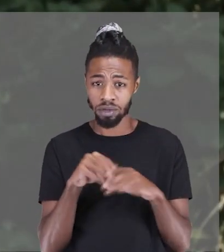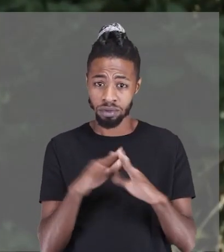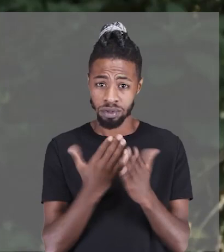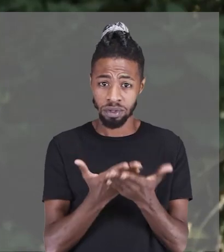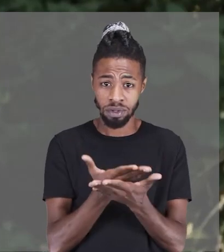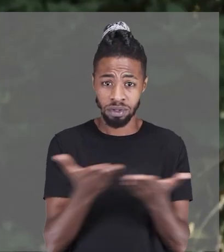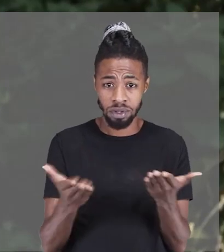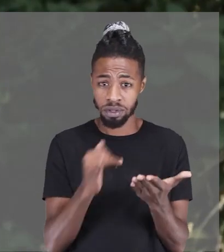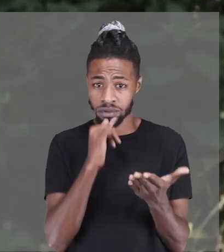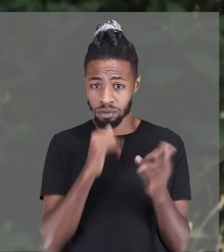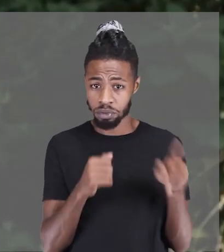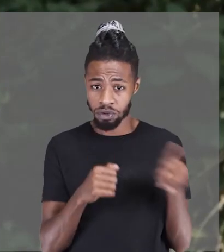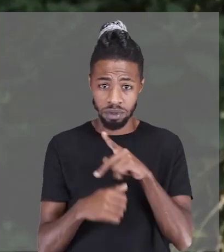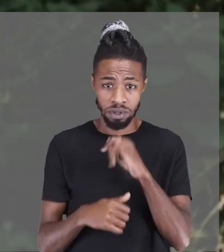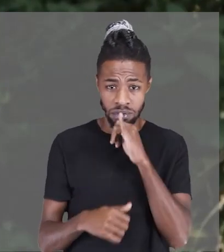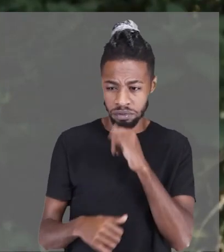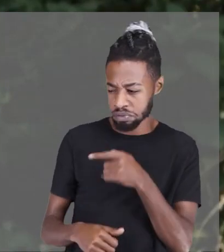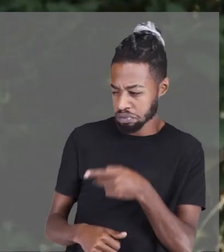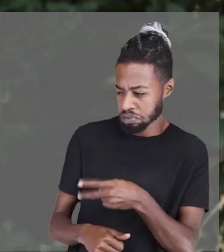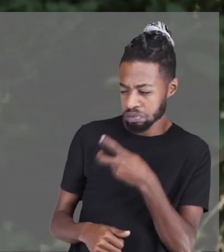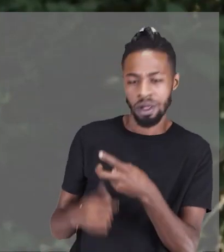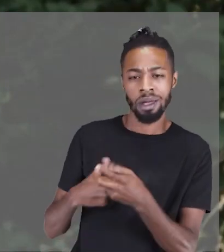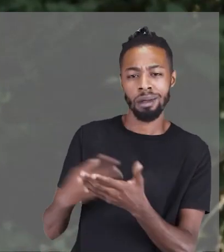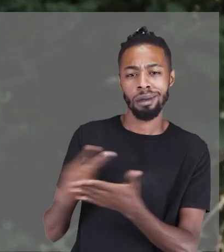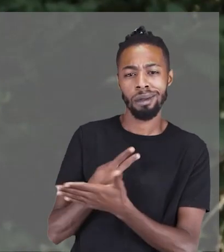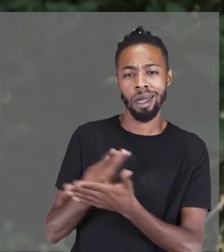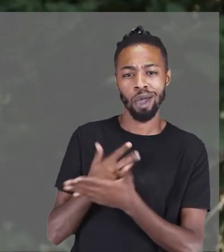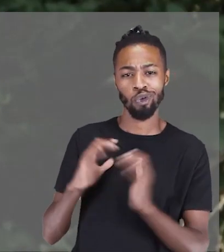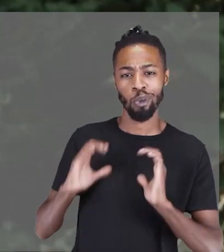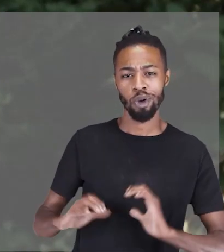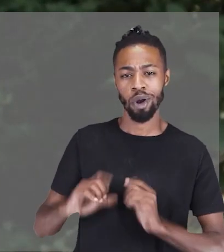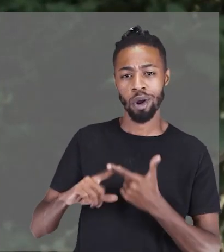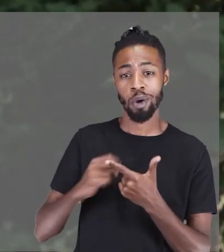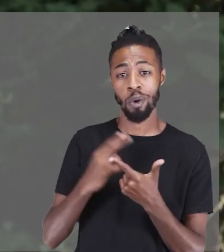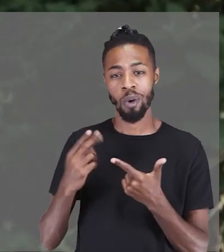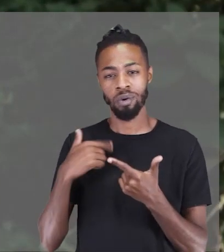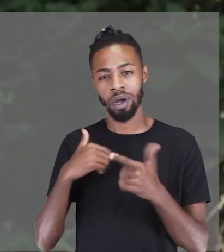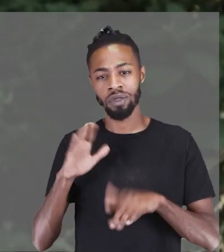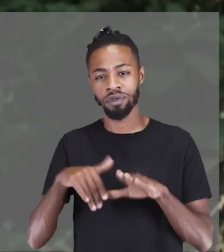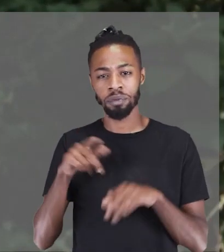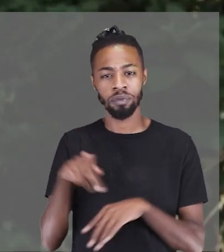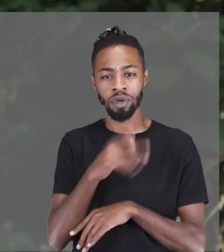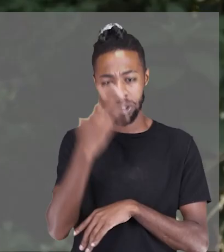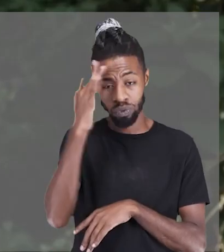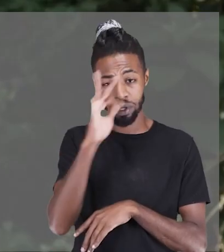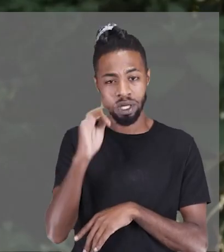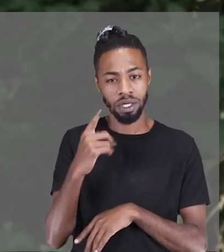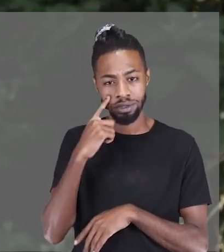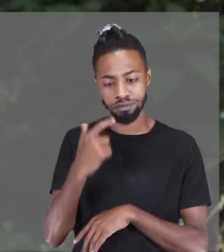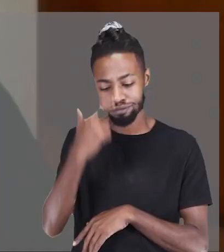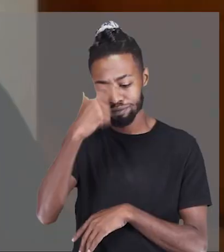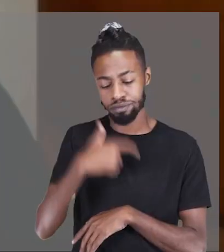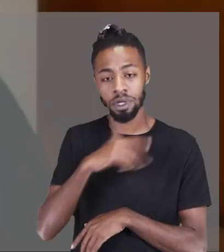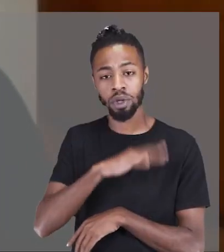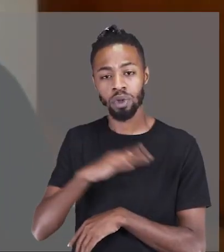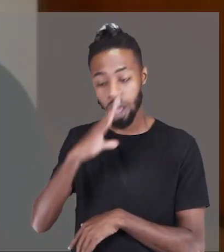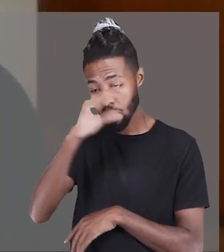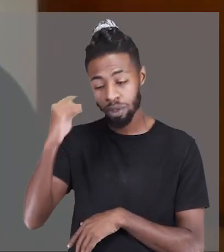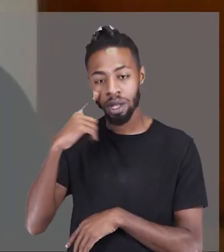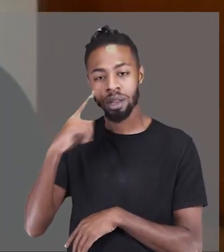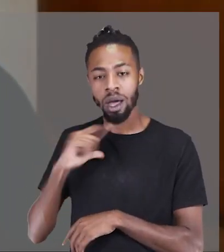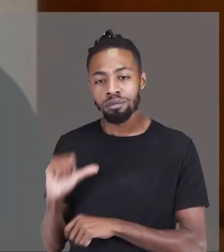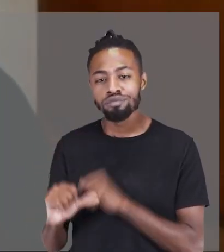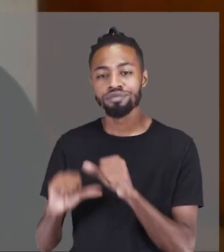de aula em comportamentos que o professor considera inadequados, muito porque ele não compreende a mudança que está acontecendo. Pode